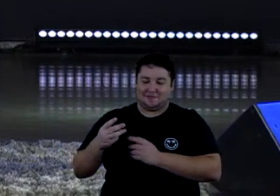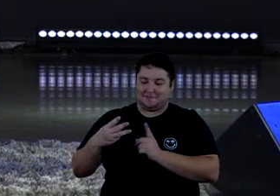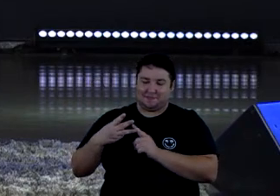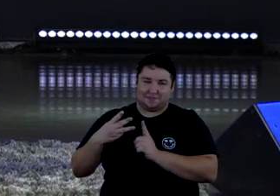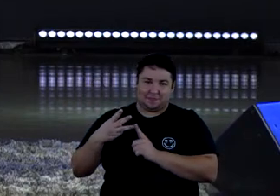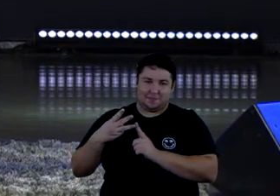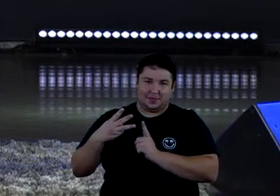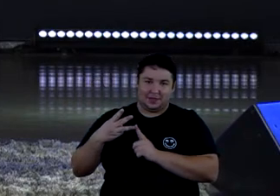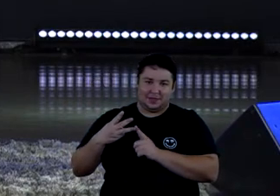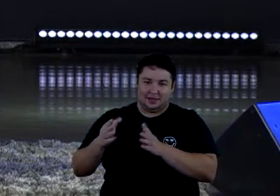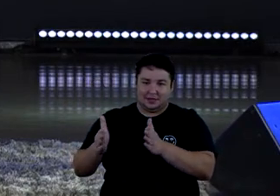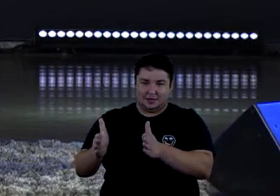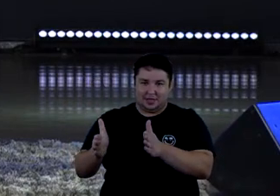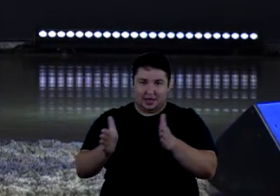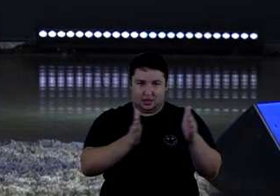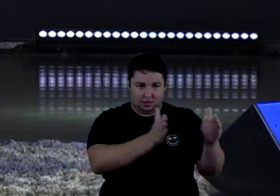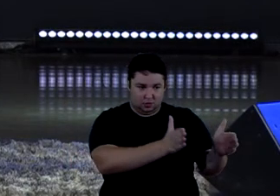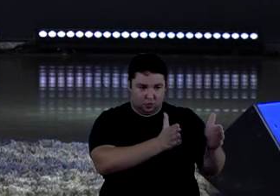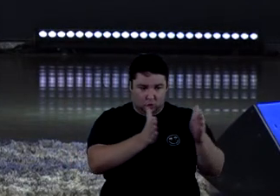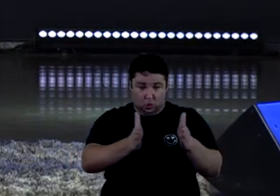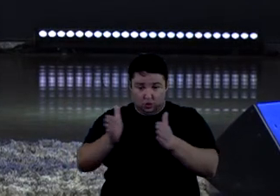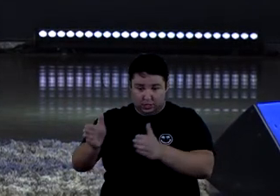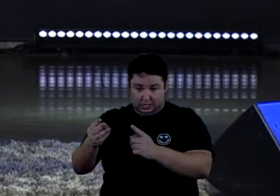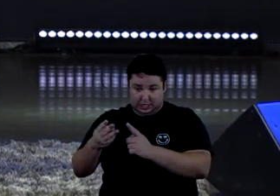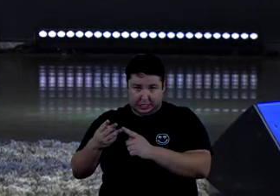Definição bíblica do adestrado.